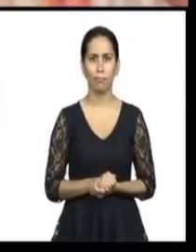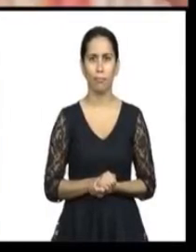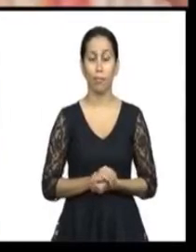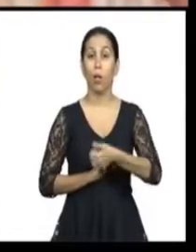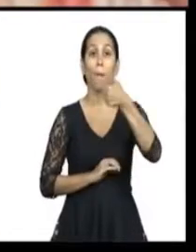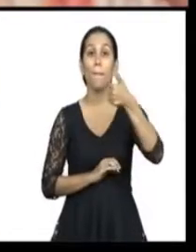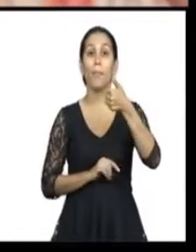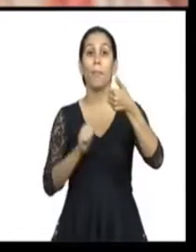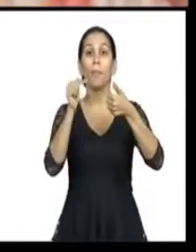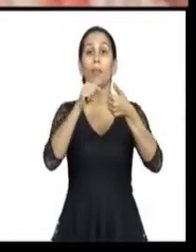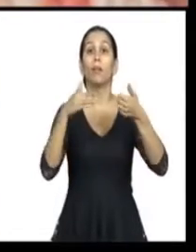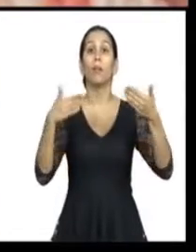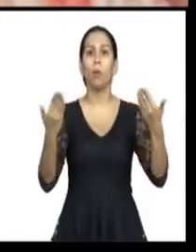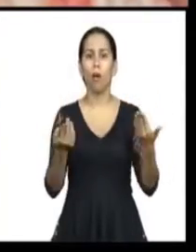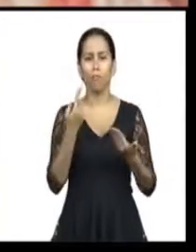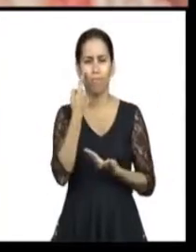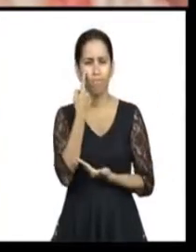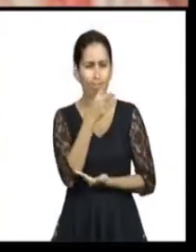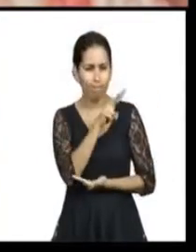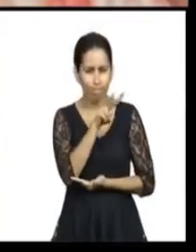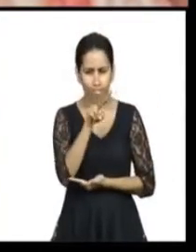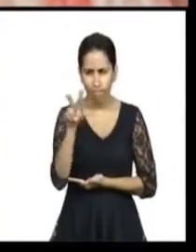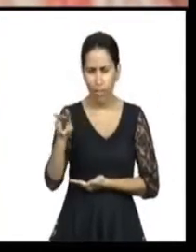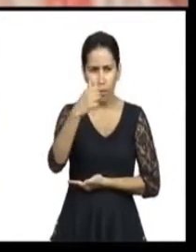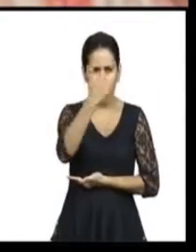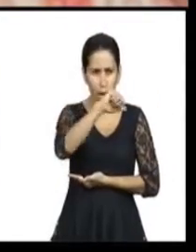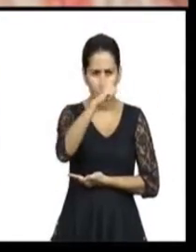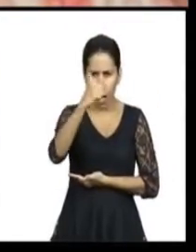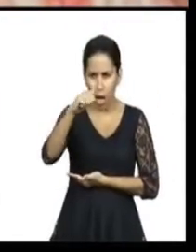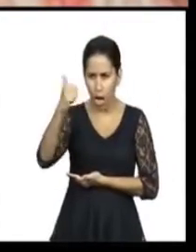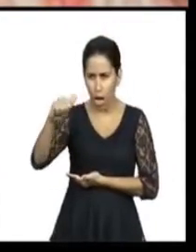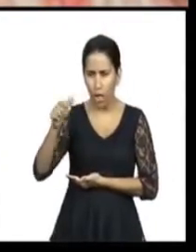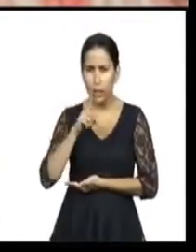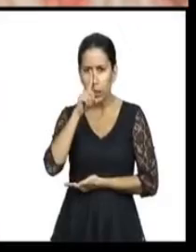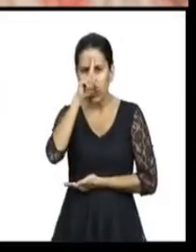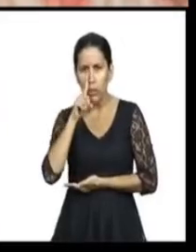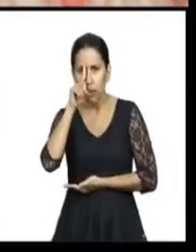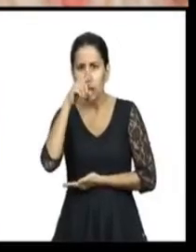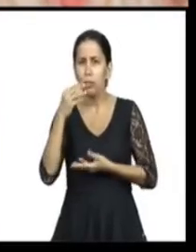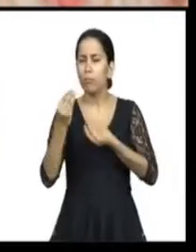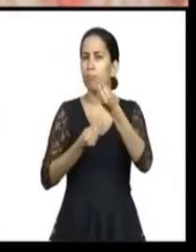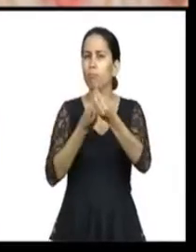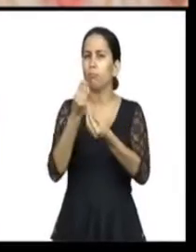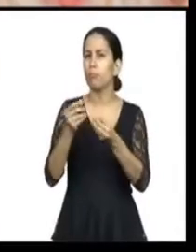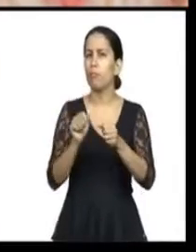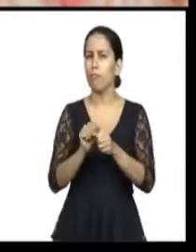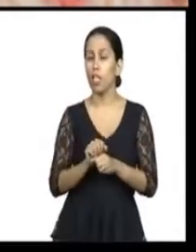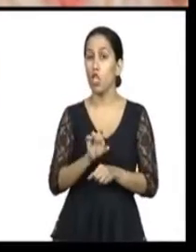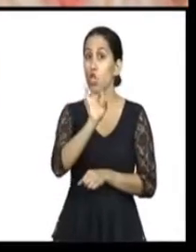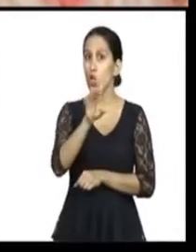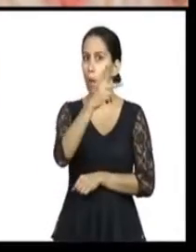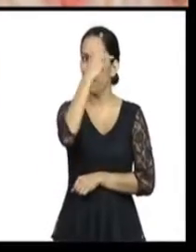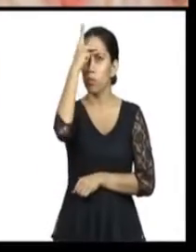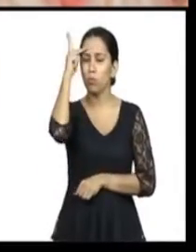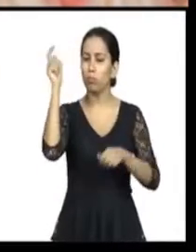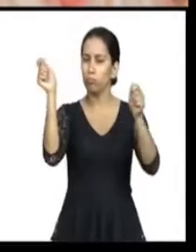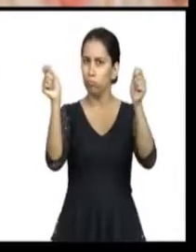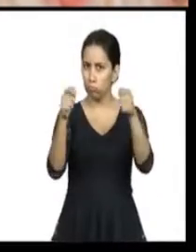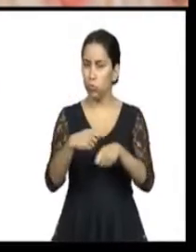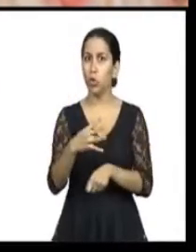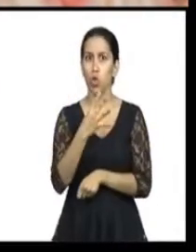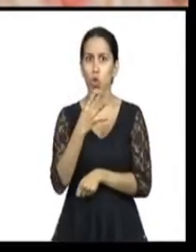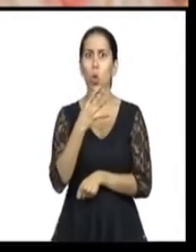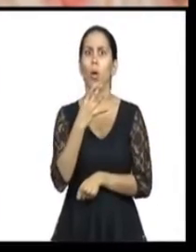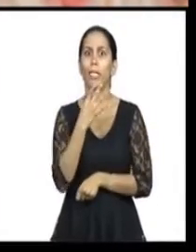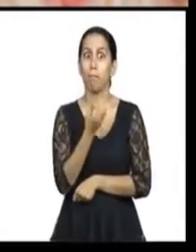O primeiro passo é analisar os riscos nas operações que envolvem equipamentos. O trabalho deve ser feito por pessoas capacitadas que